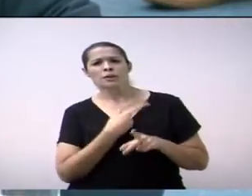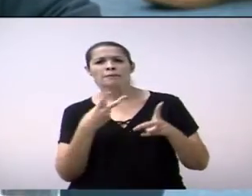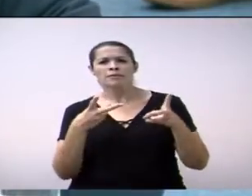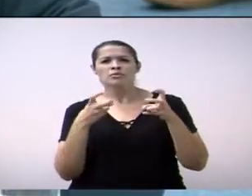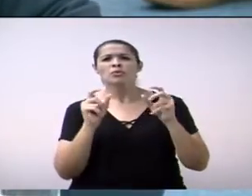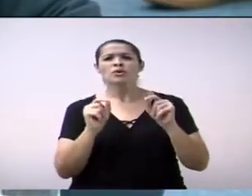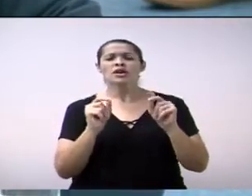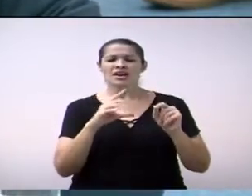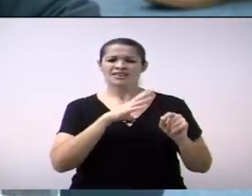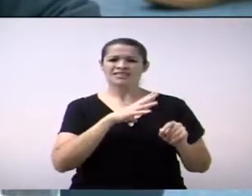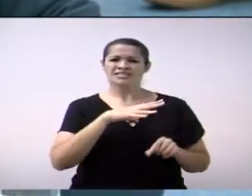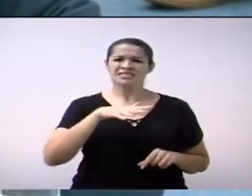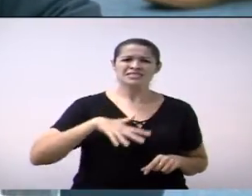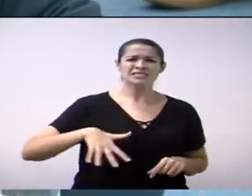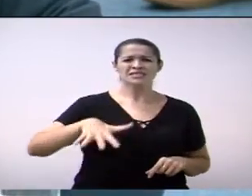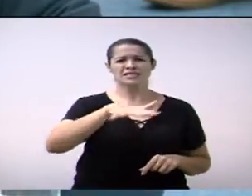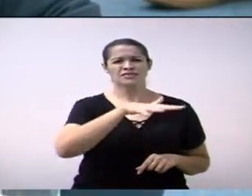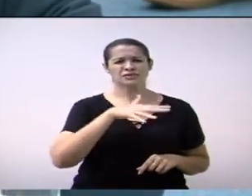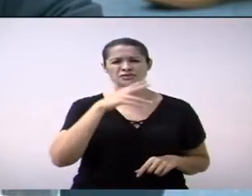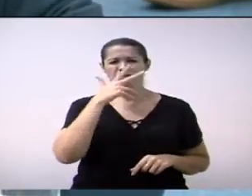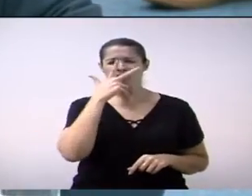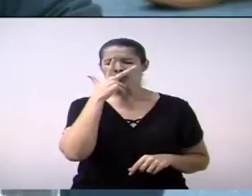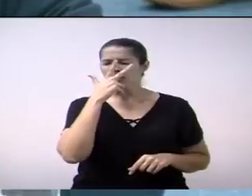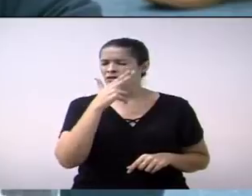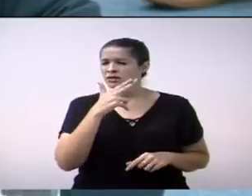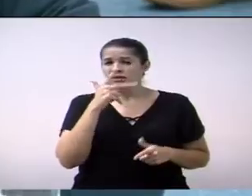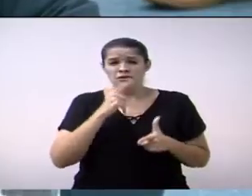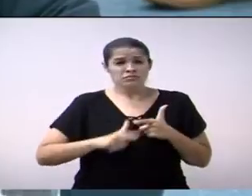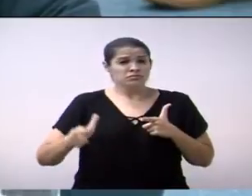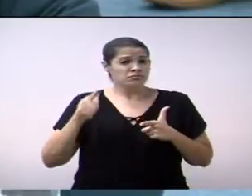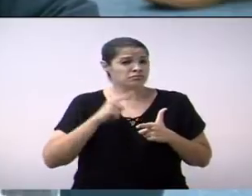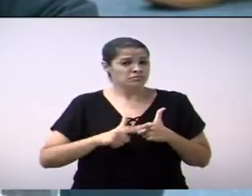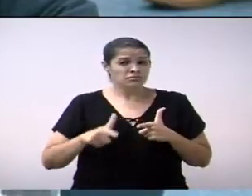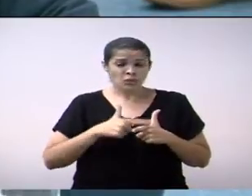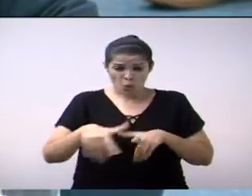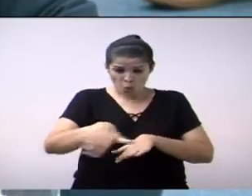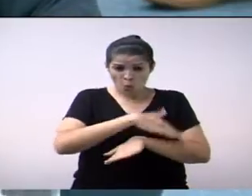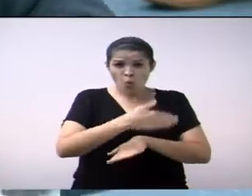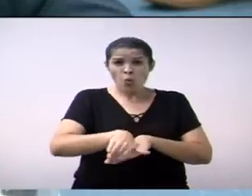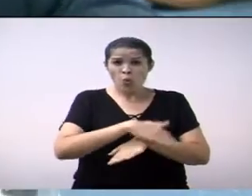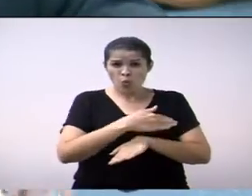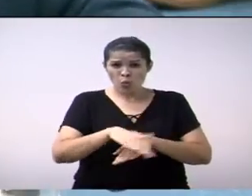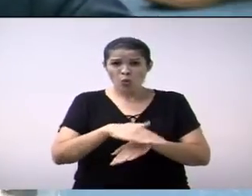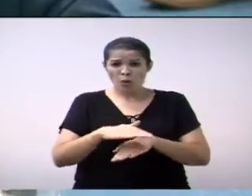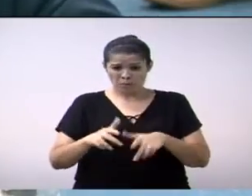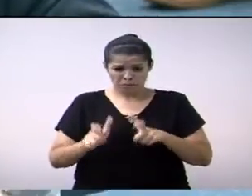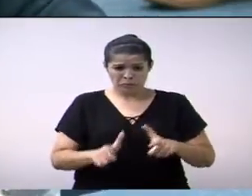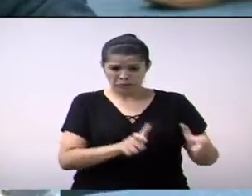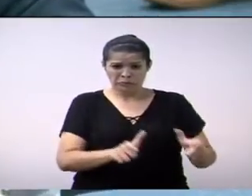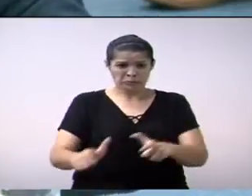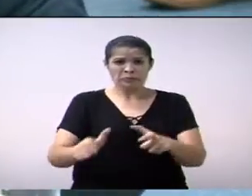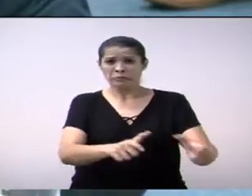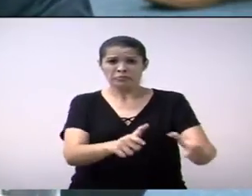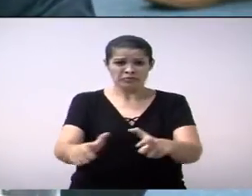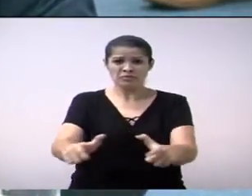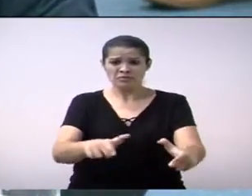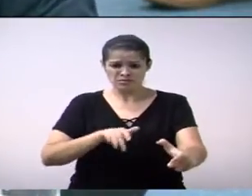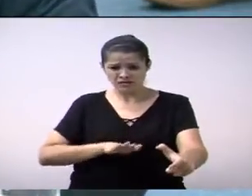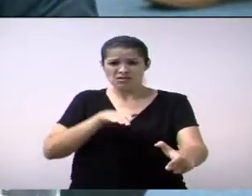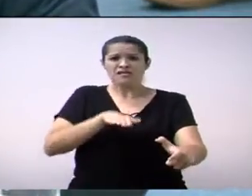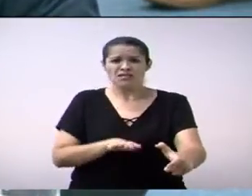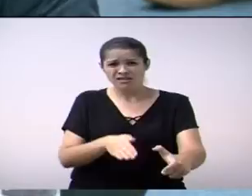está novamente uma verdadeira peneira de tantos buracos. Segundo informações, a população não contará mais com o serviço das